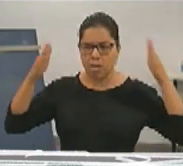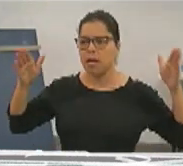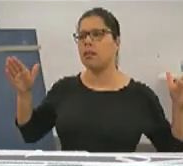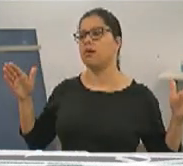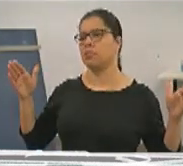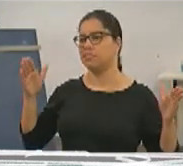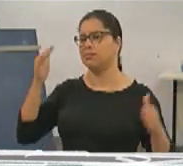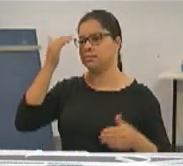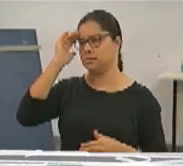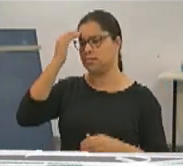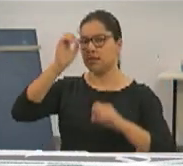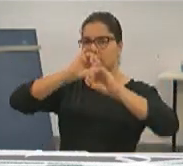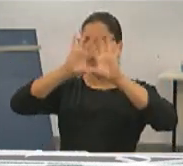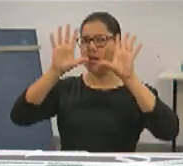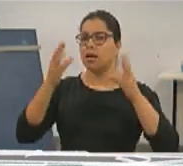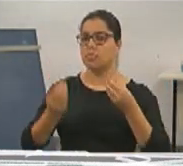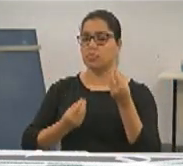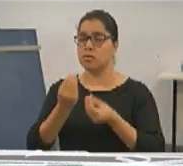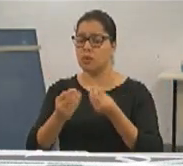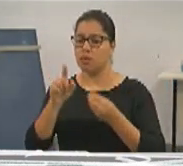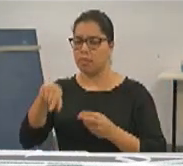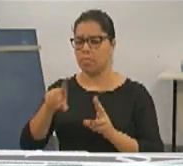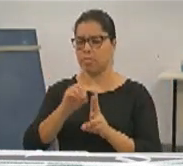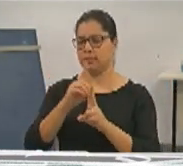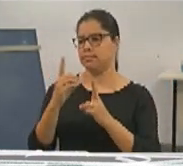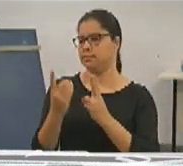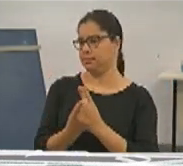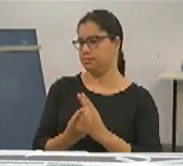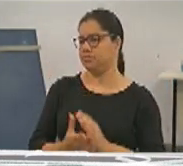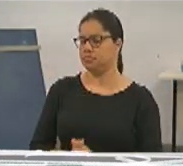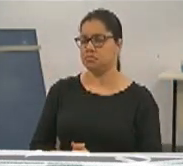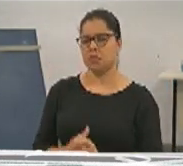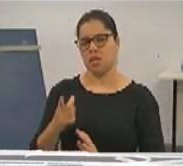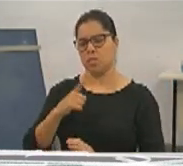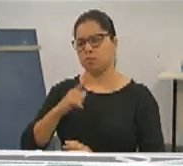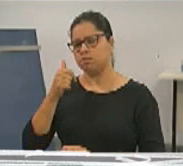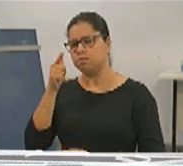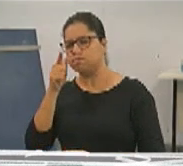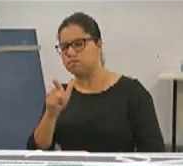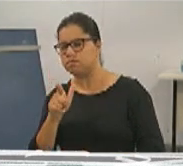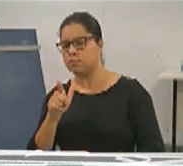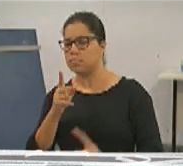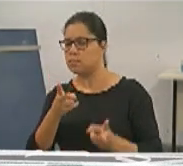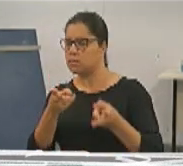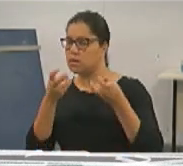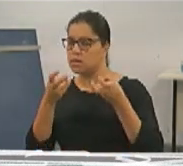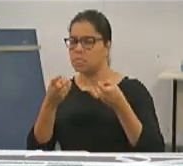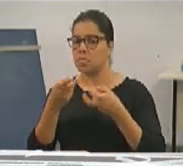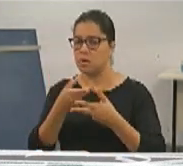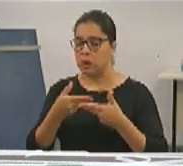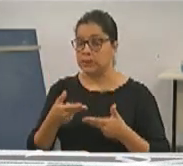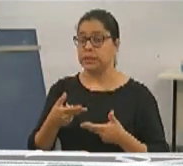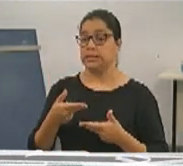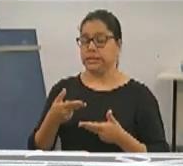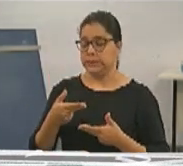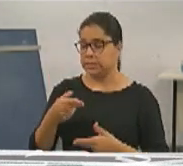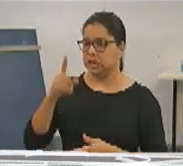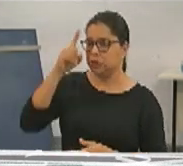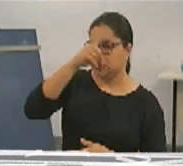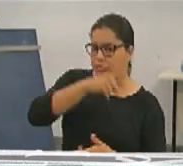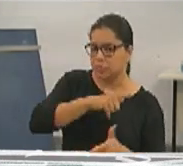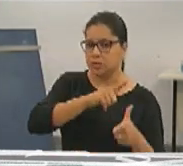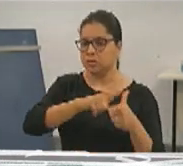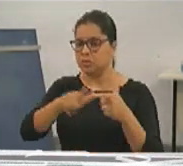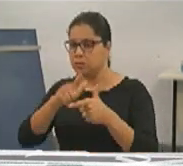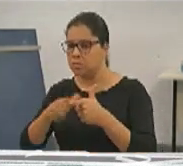ampla e holística, né, e que nos permite enxergar todos os desafios que a instituição possui